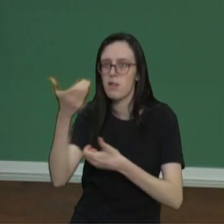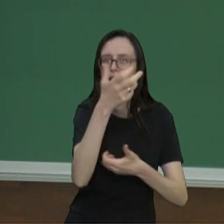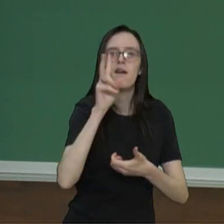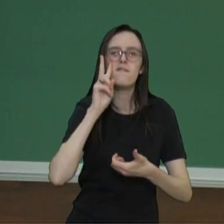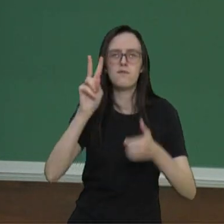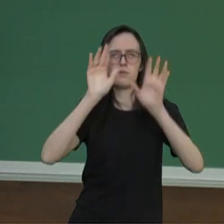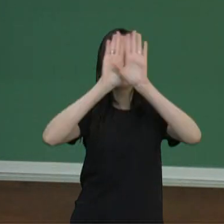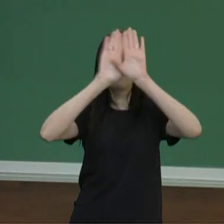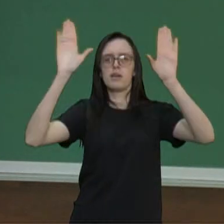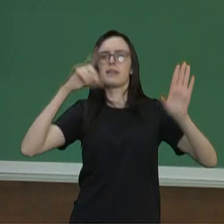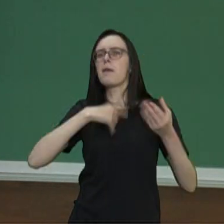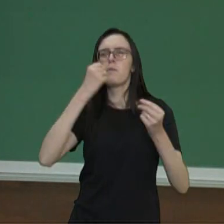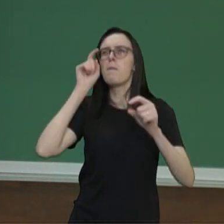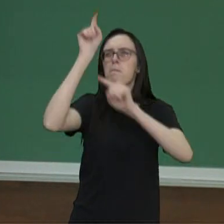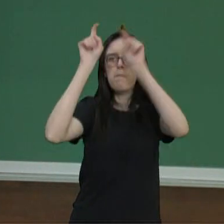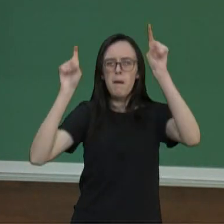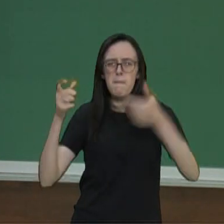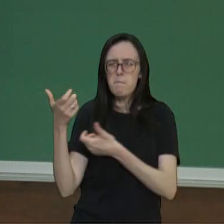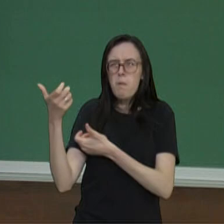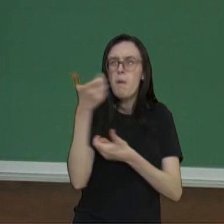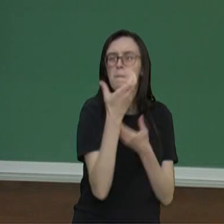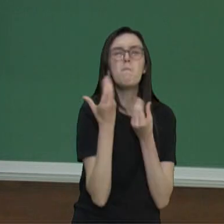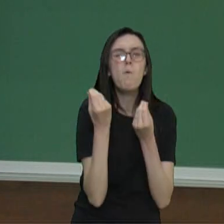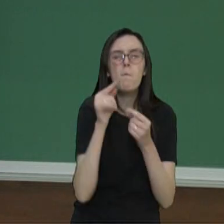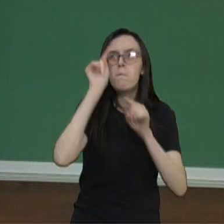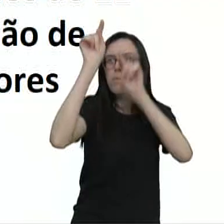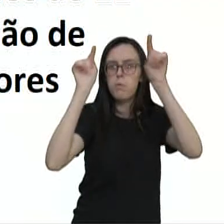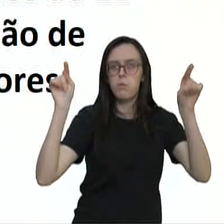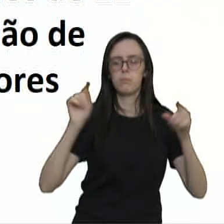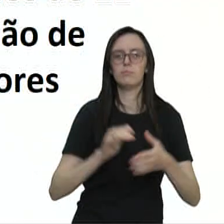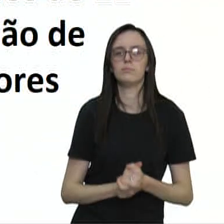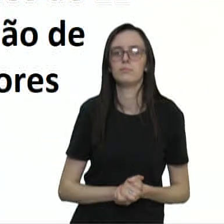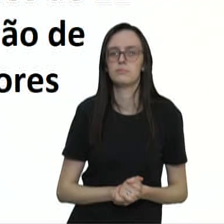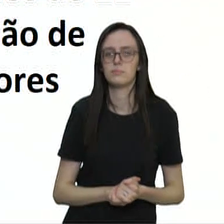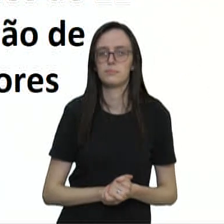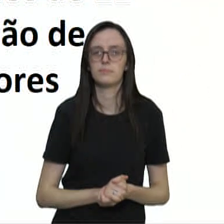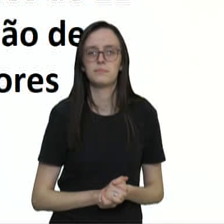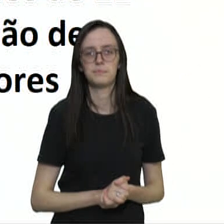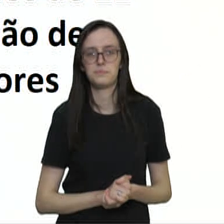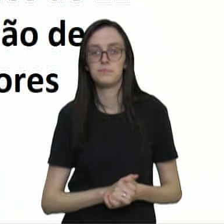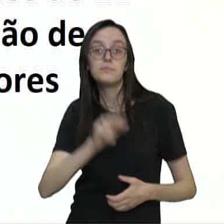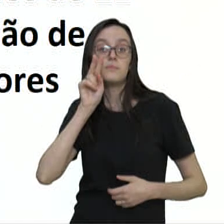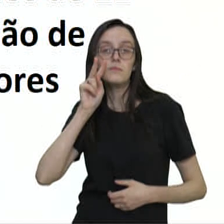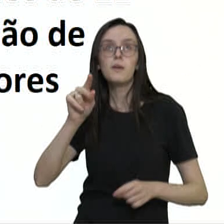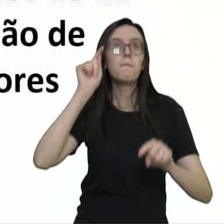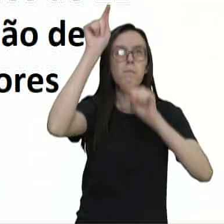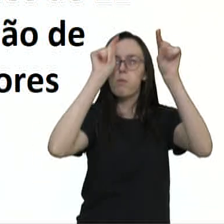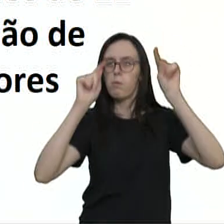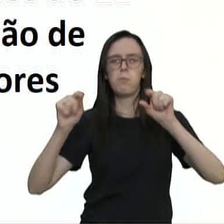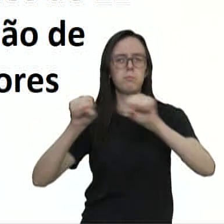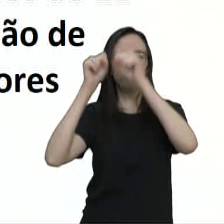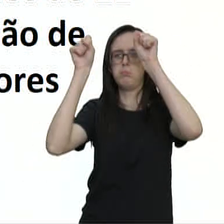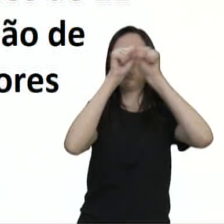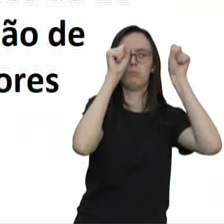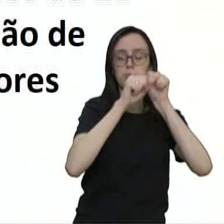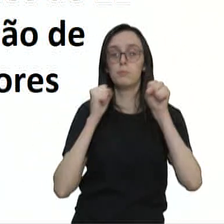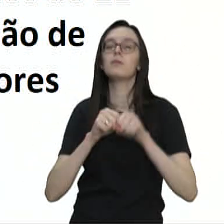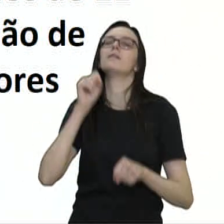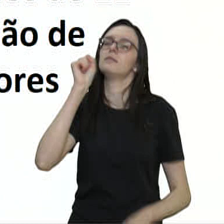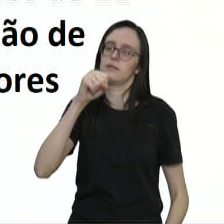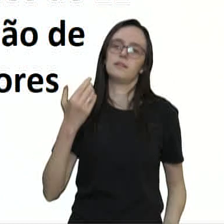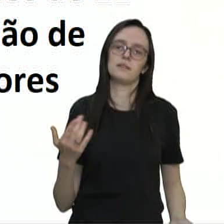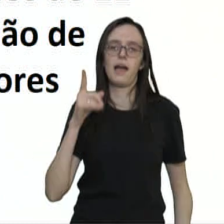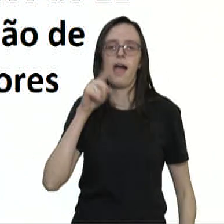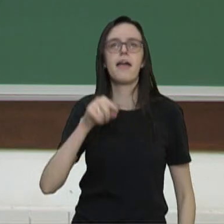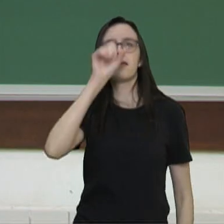fachada aqui toda cravada de balas. Olha só, uma fachada toda arrebentada. Sim, você tem uma